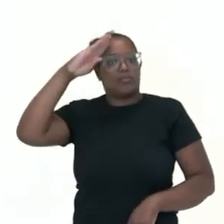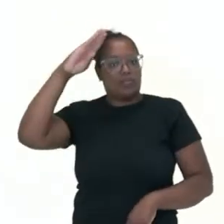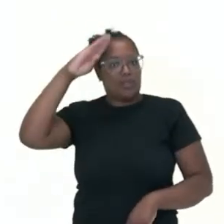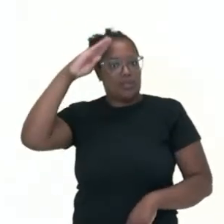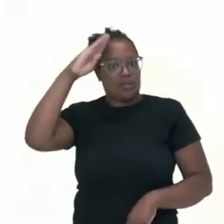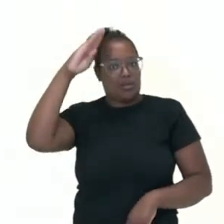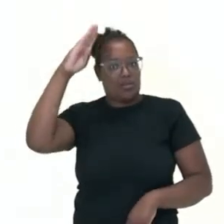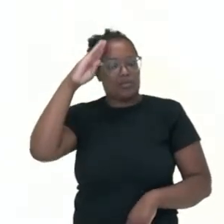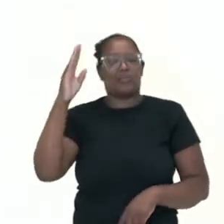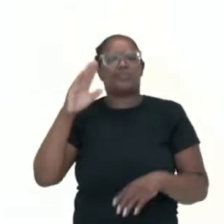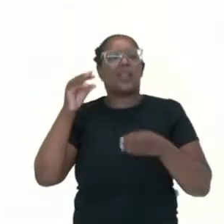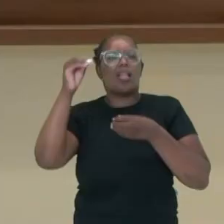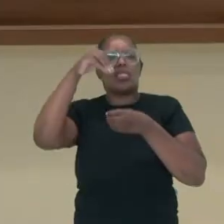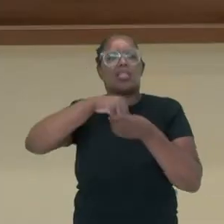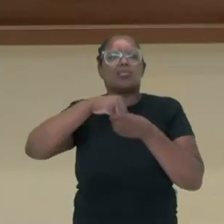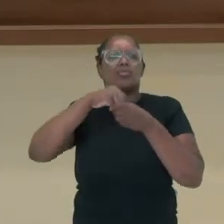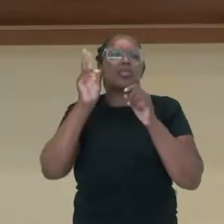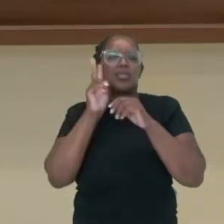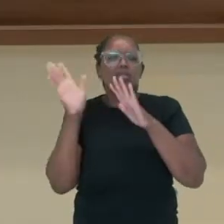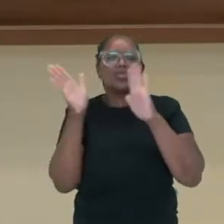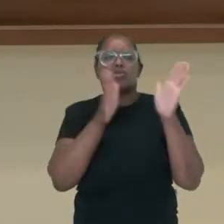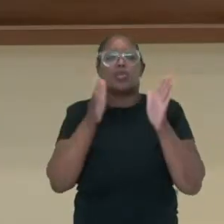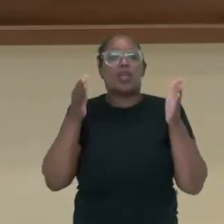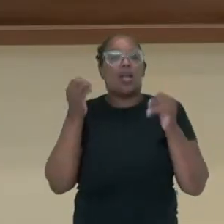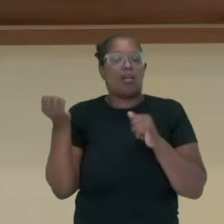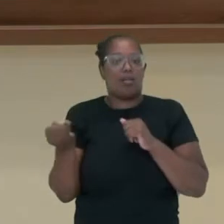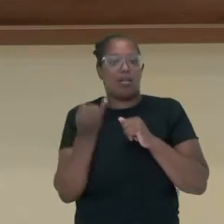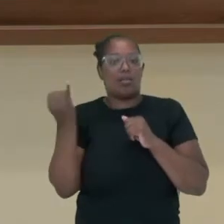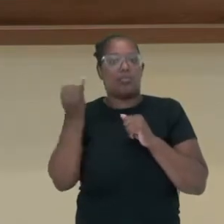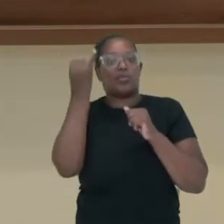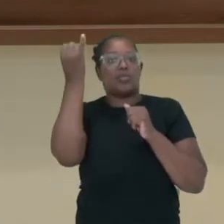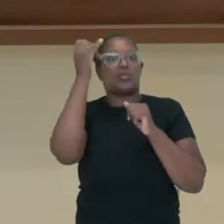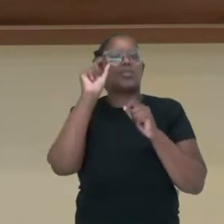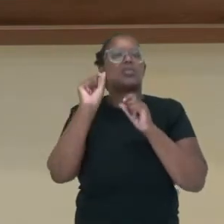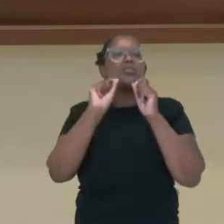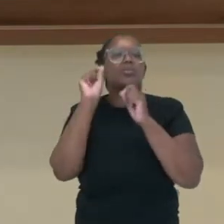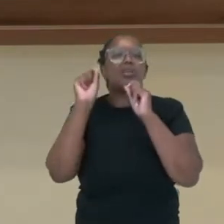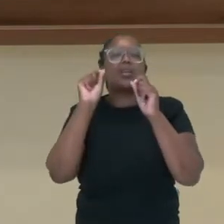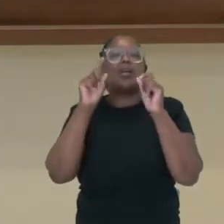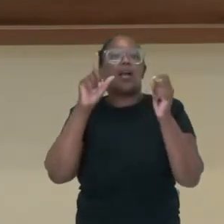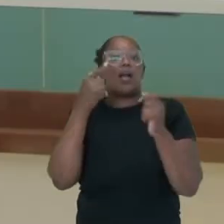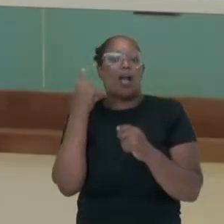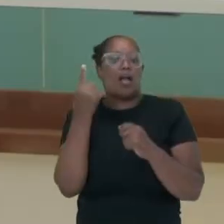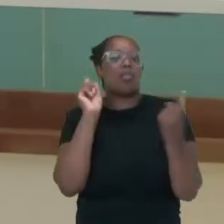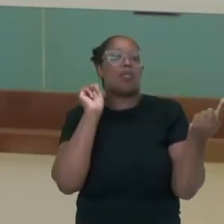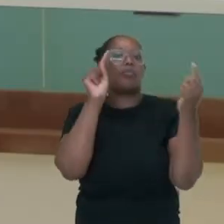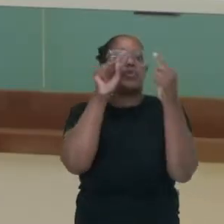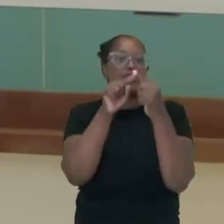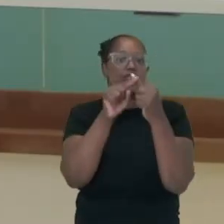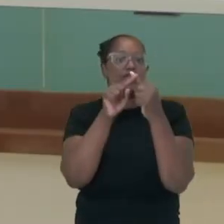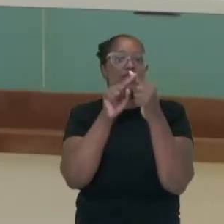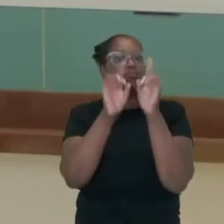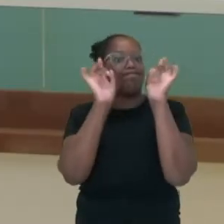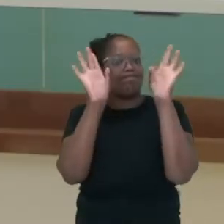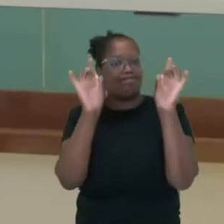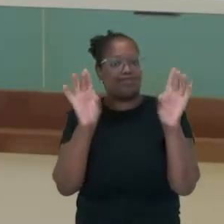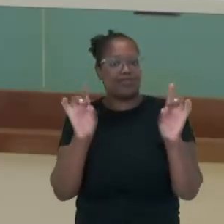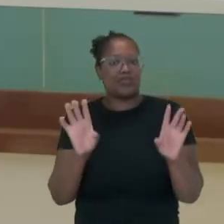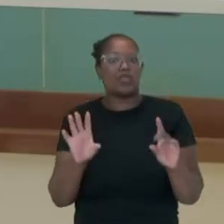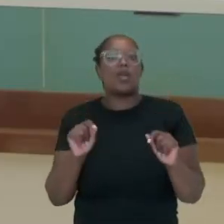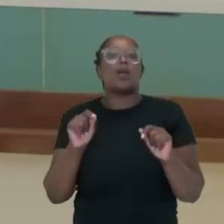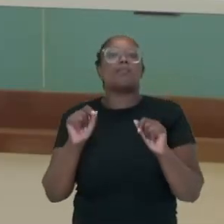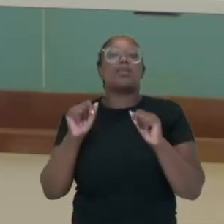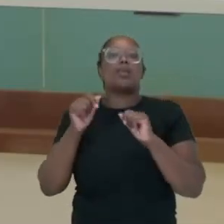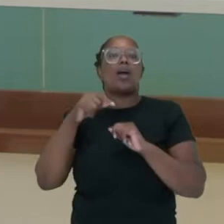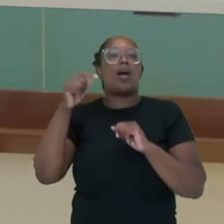período. Dentro dessa característica, é importante destacar alguns elementos que você pode estar aí relembrando. O conceito